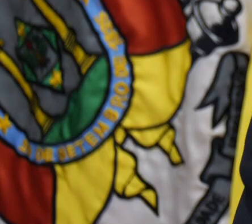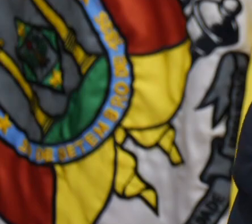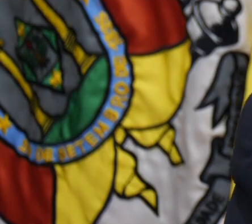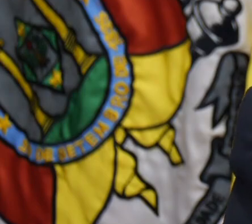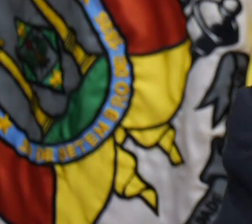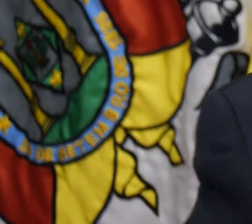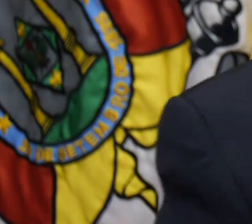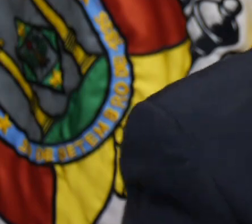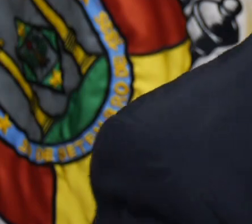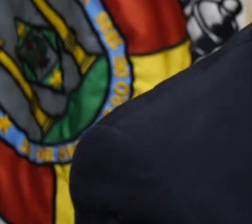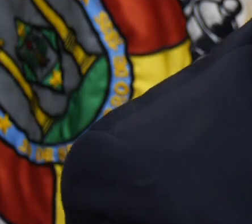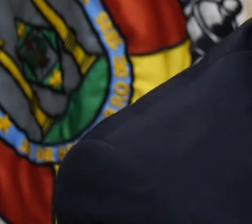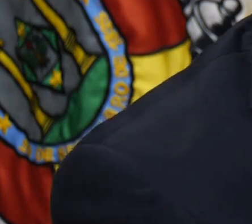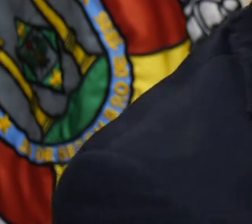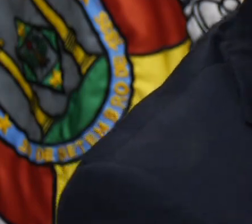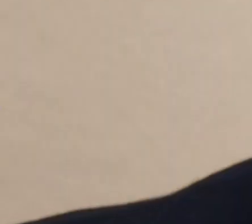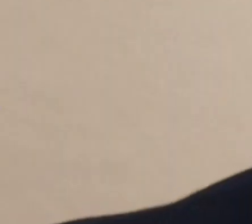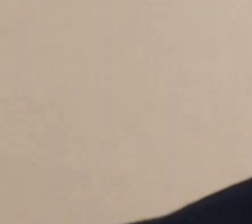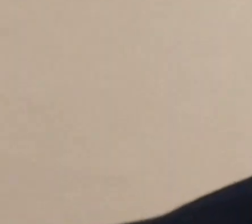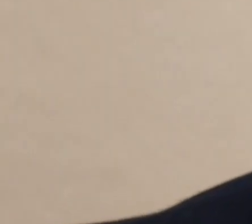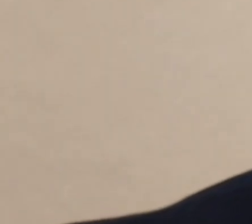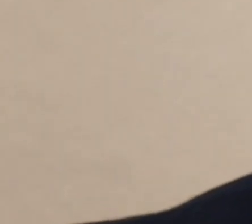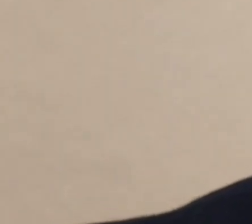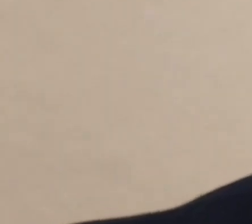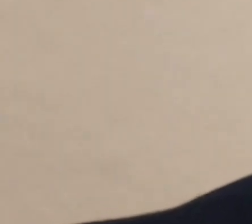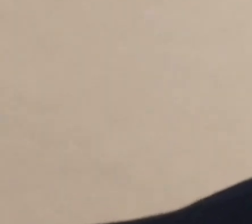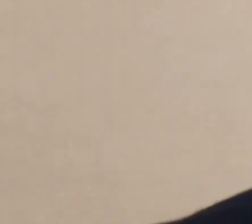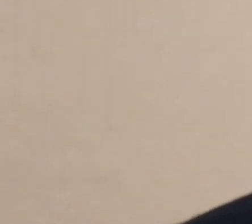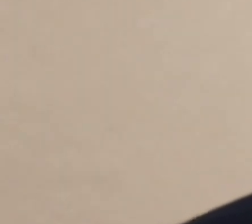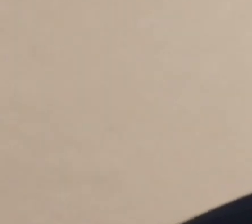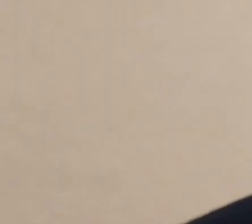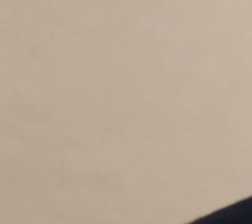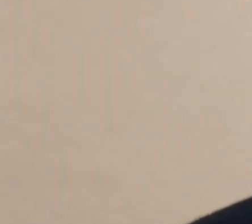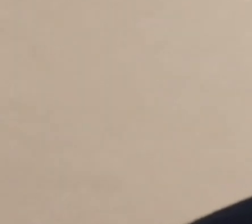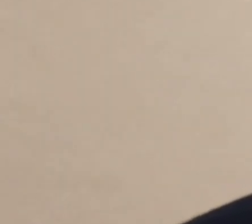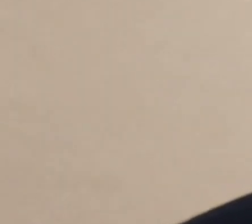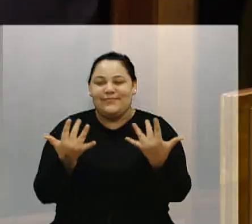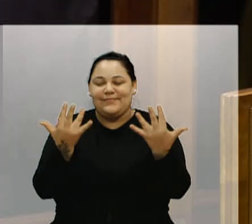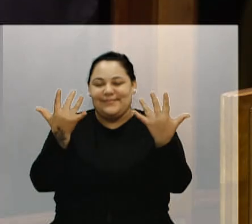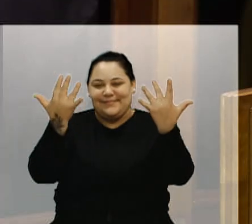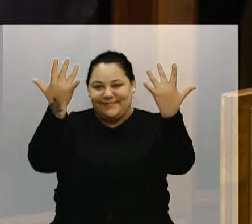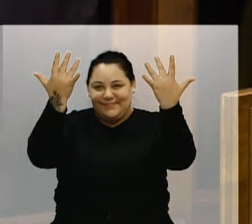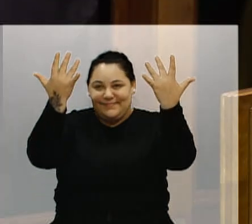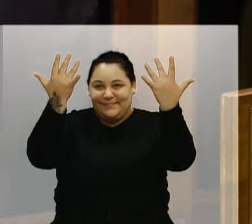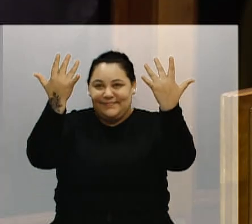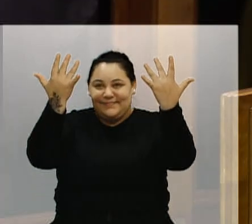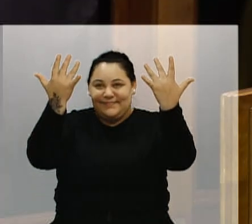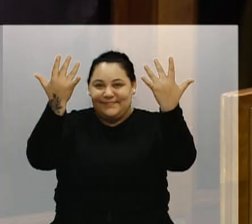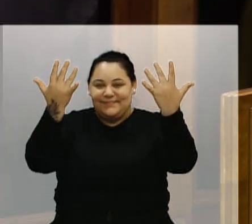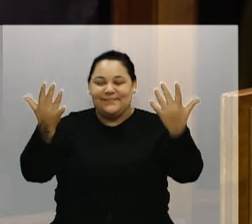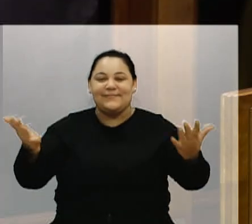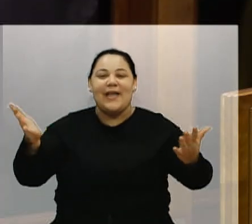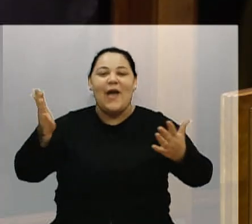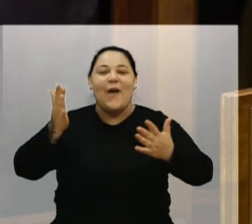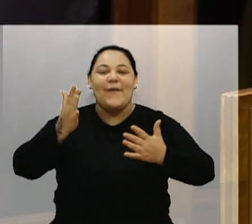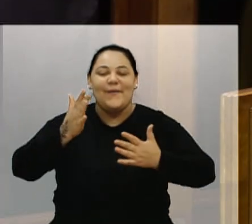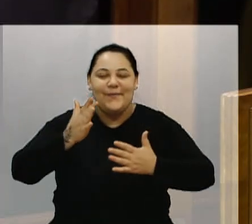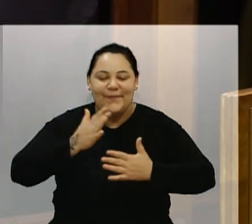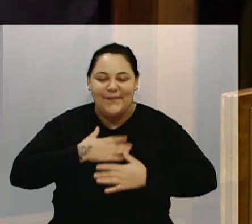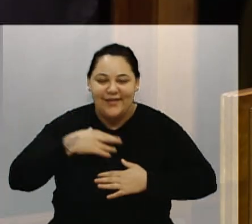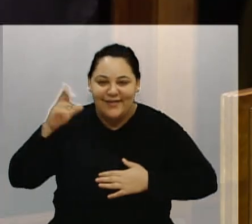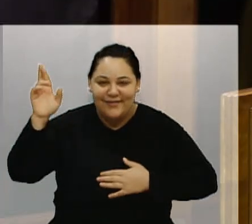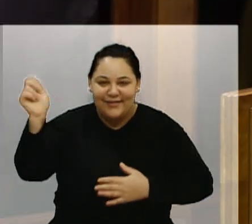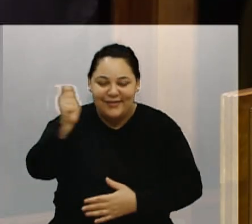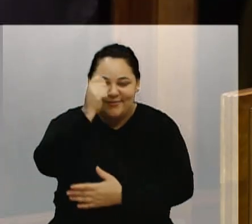noite de 6 de junho, foi marcada por emoção e musicalidade. É o meu Rio Grande